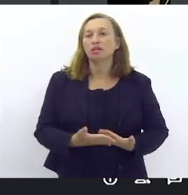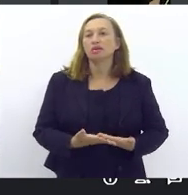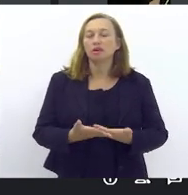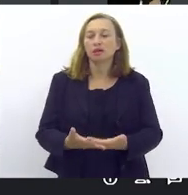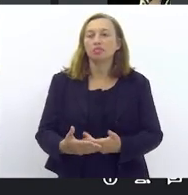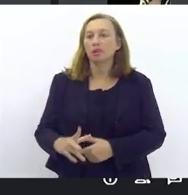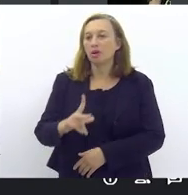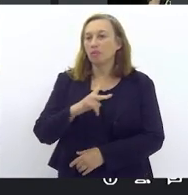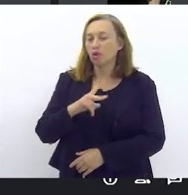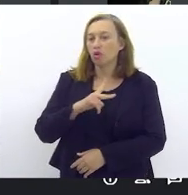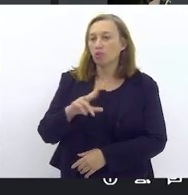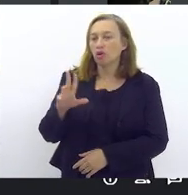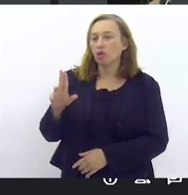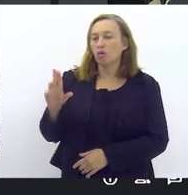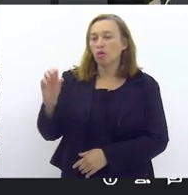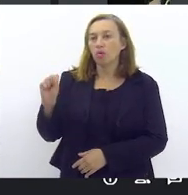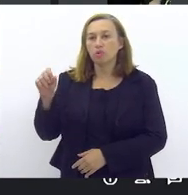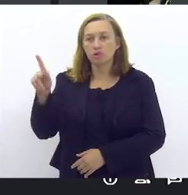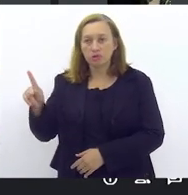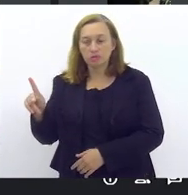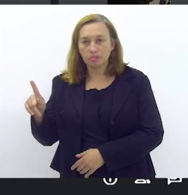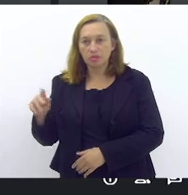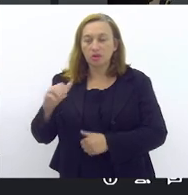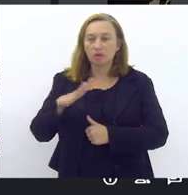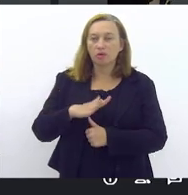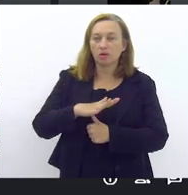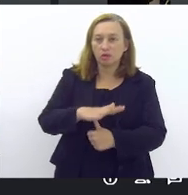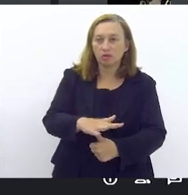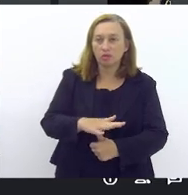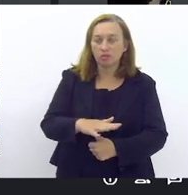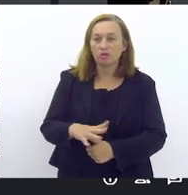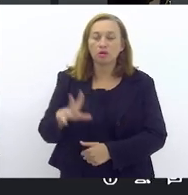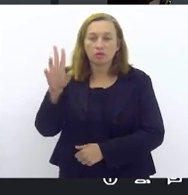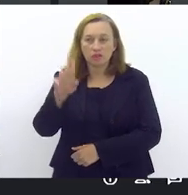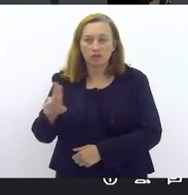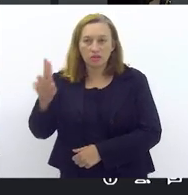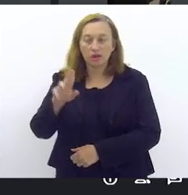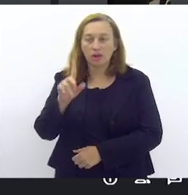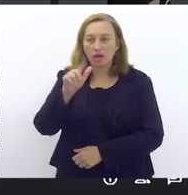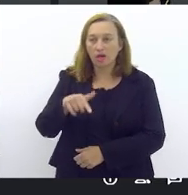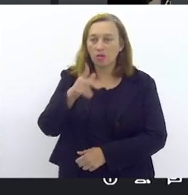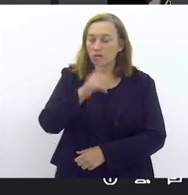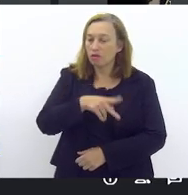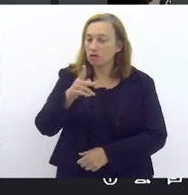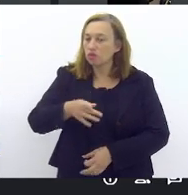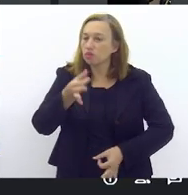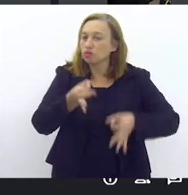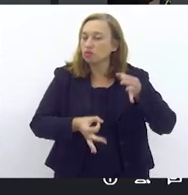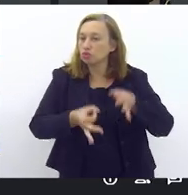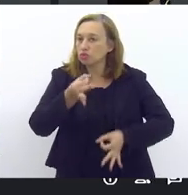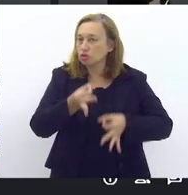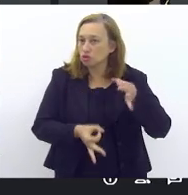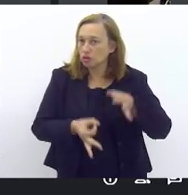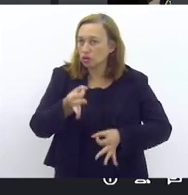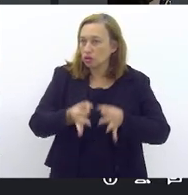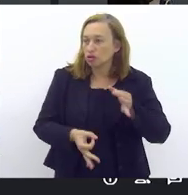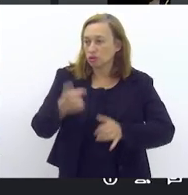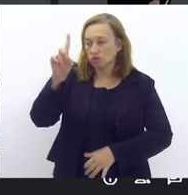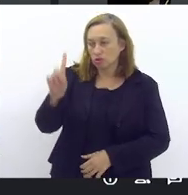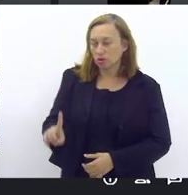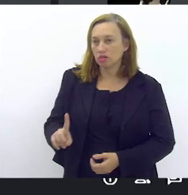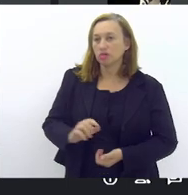USP. E, na época, o reitor da universidade era um juiz, era um professor de direito do Largo